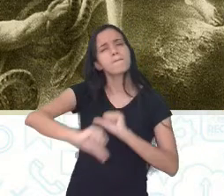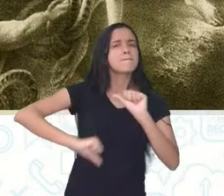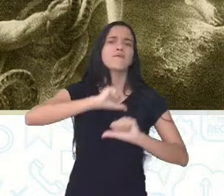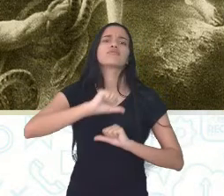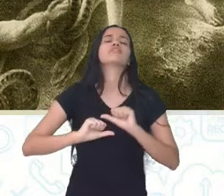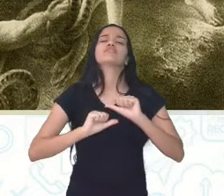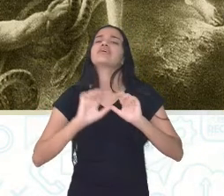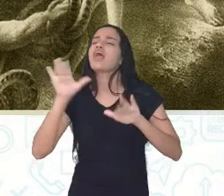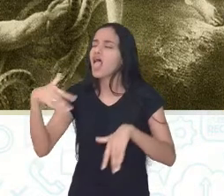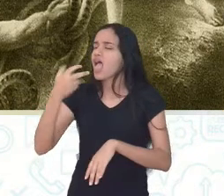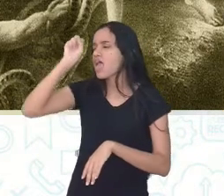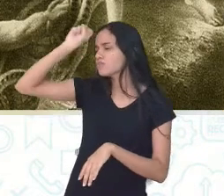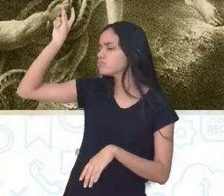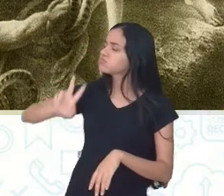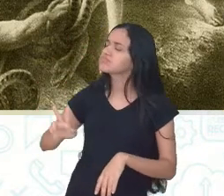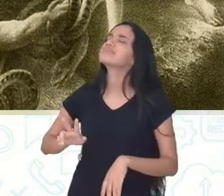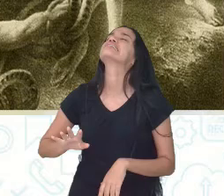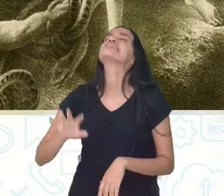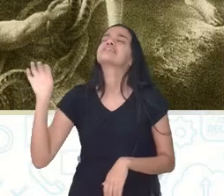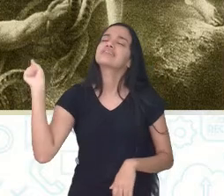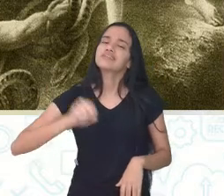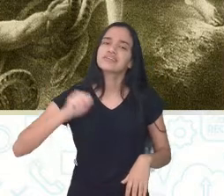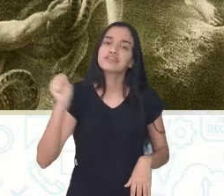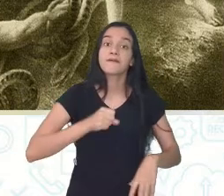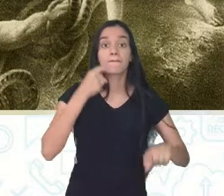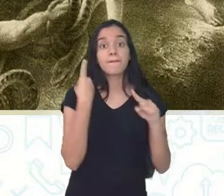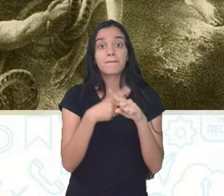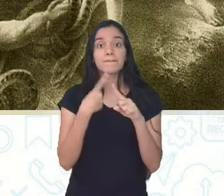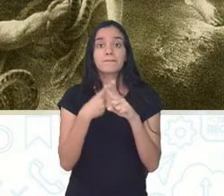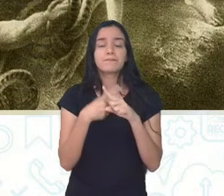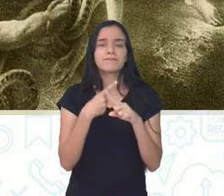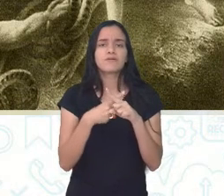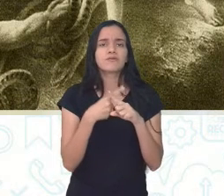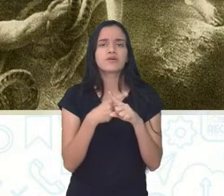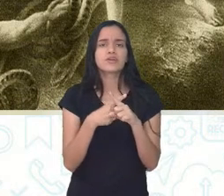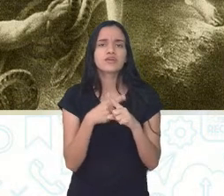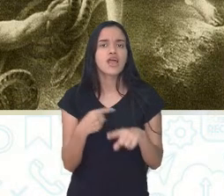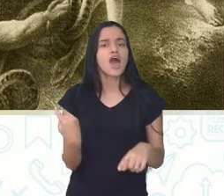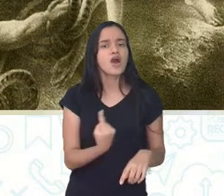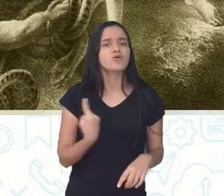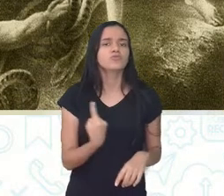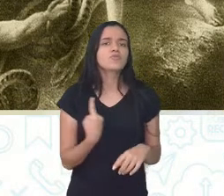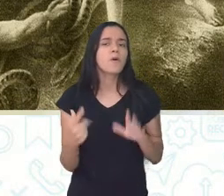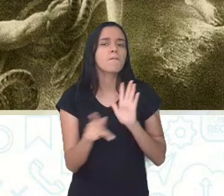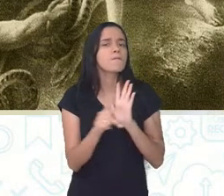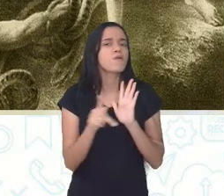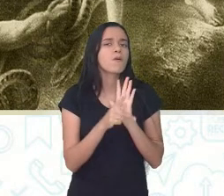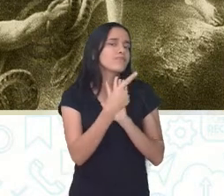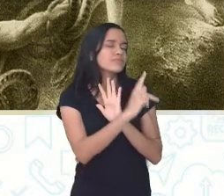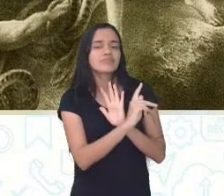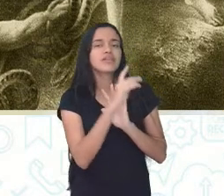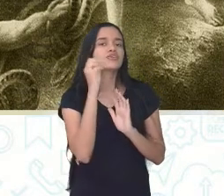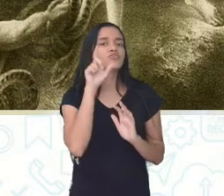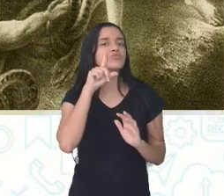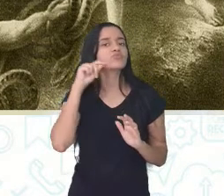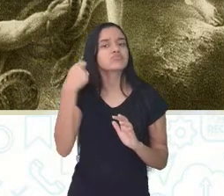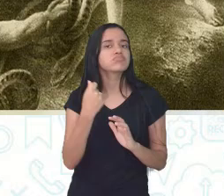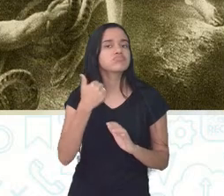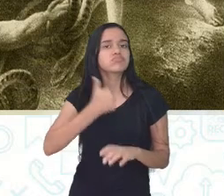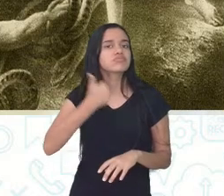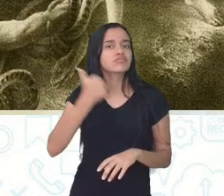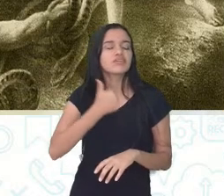né, professora Vanessa? Ele é espertinho demais, porque era um poder exclusivo do imperador dele. Olha só, então ele